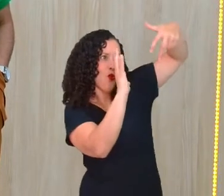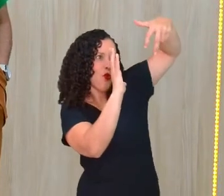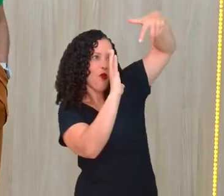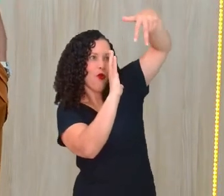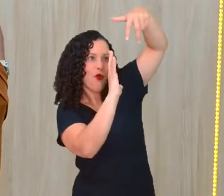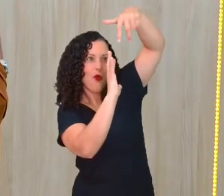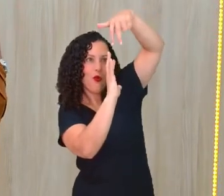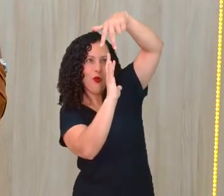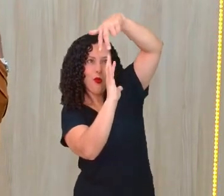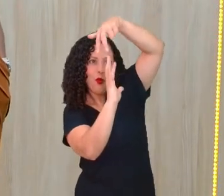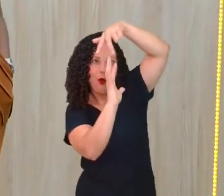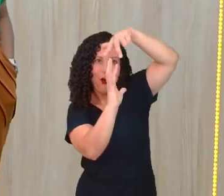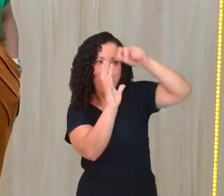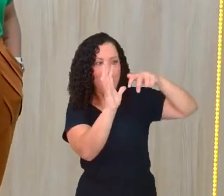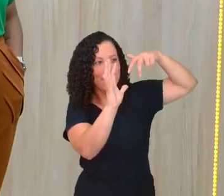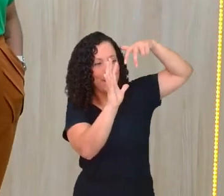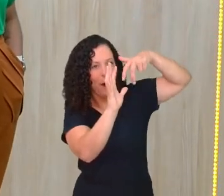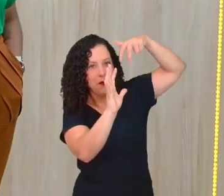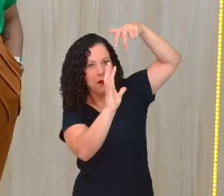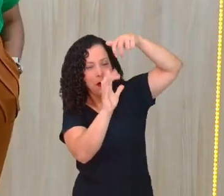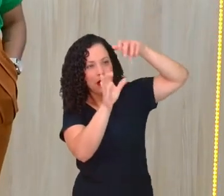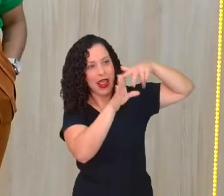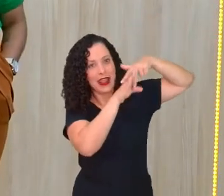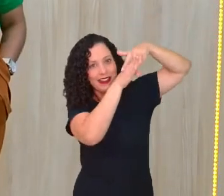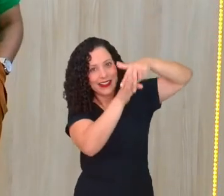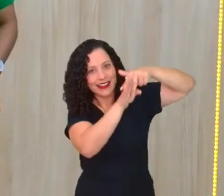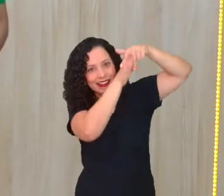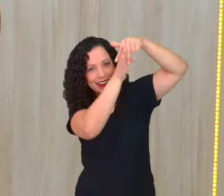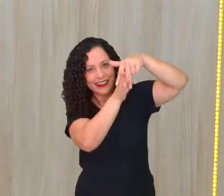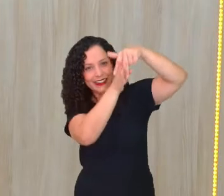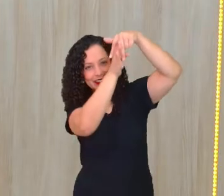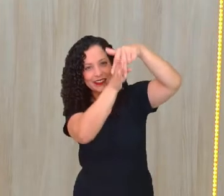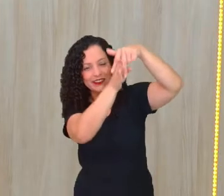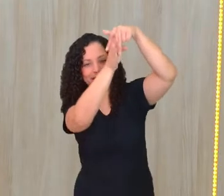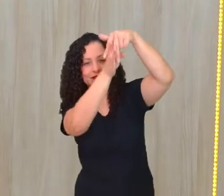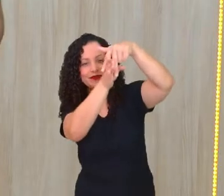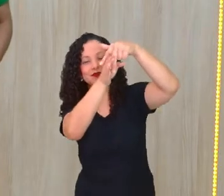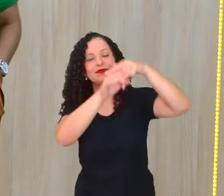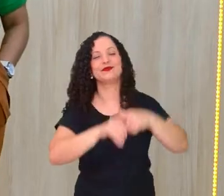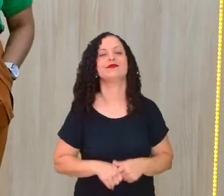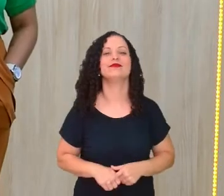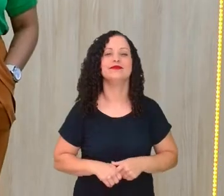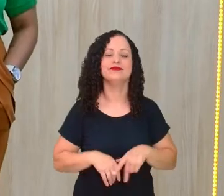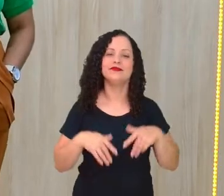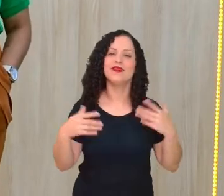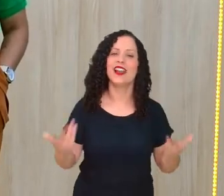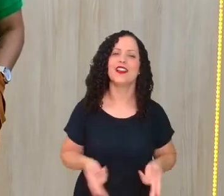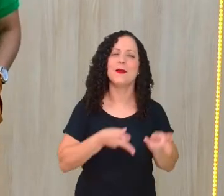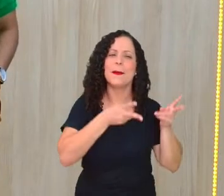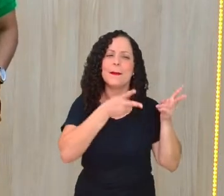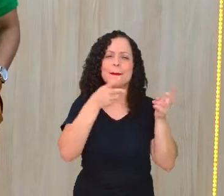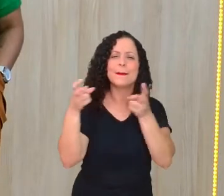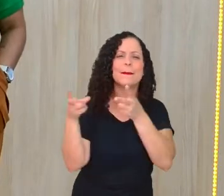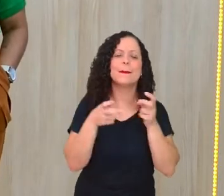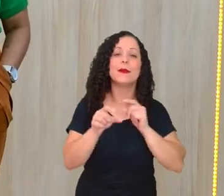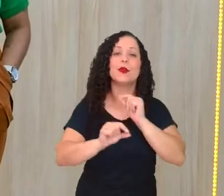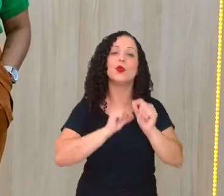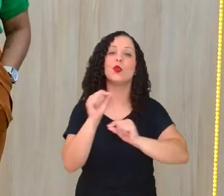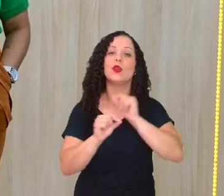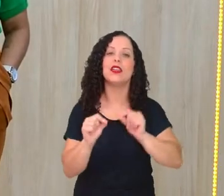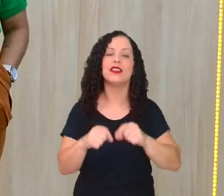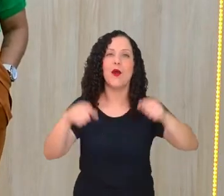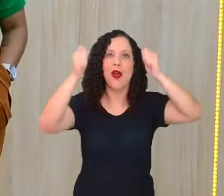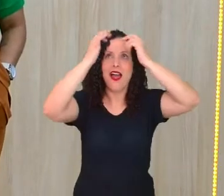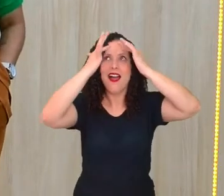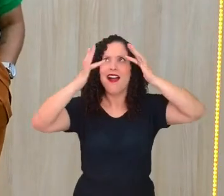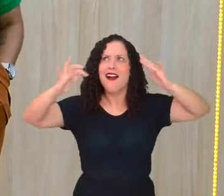Subindo a cavalo, né? Não era qualquer árvore, era uma árvore bem extensa. Então aqui a gente percebe o início da fantasia,